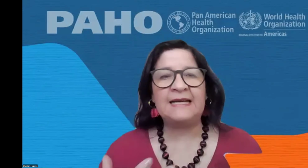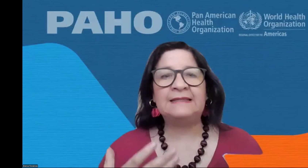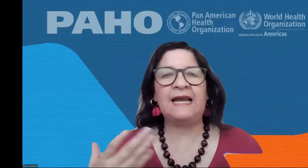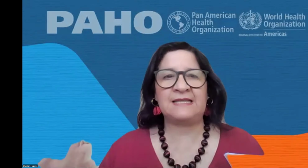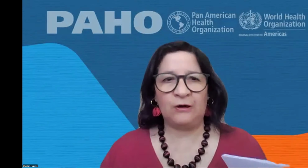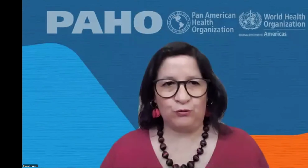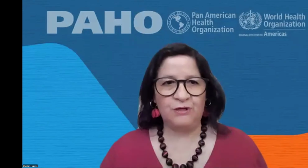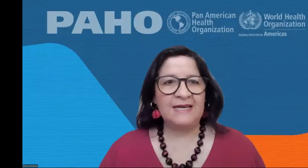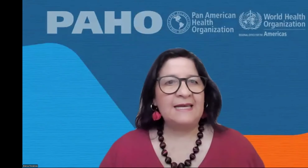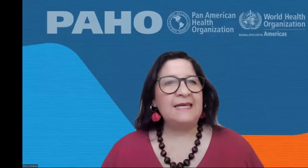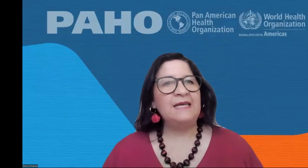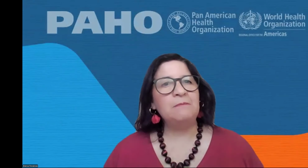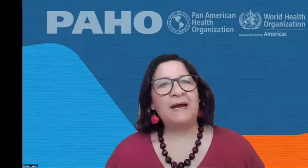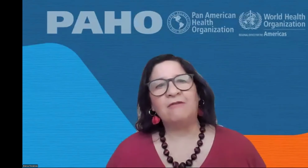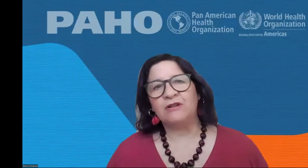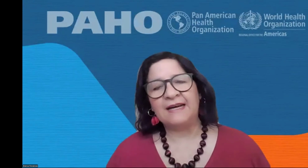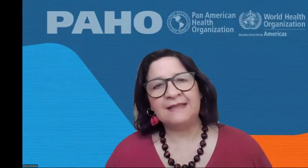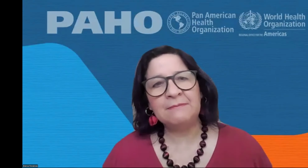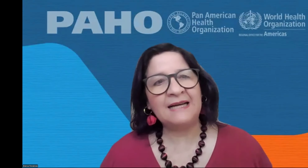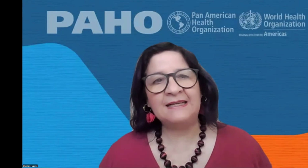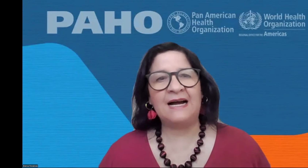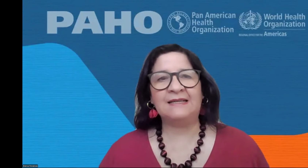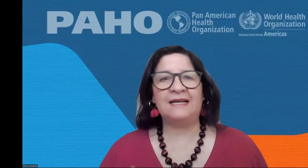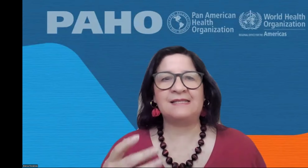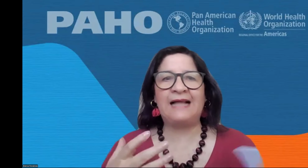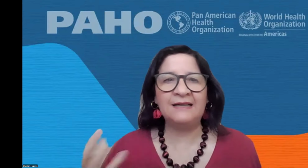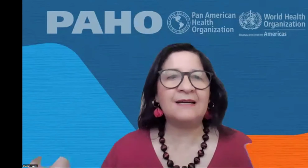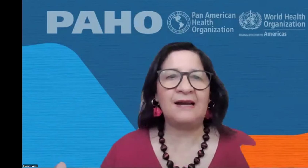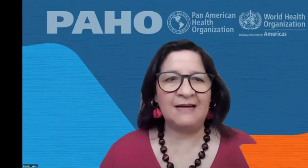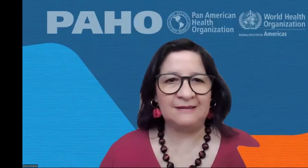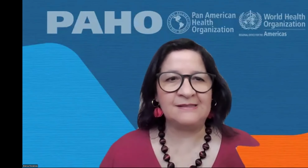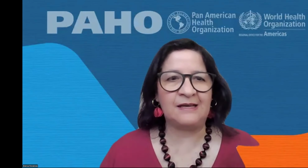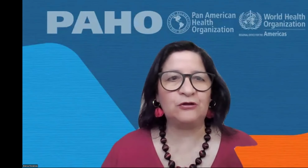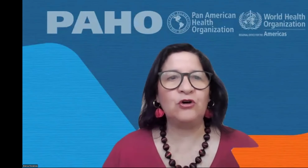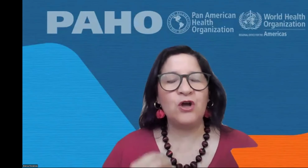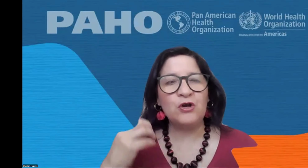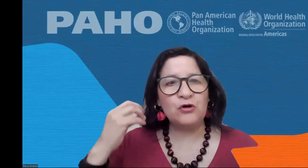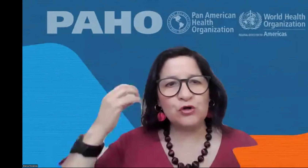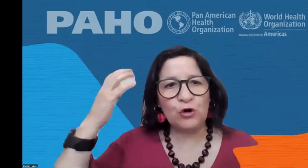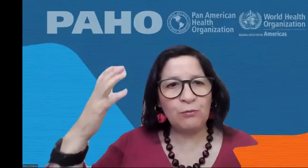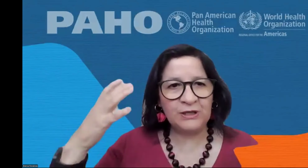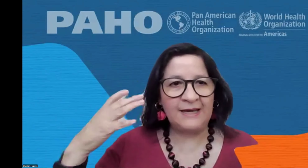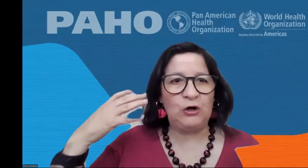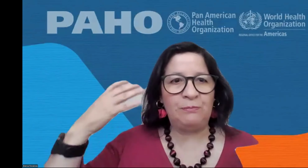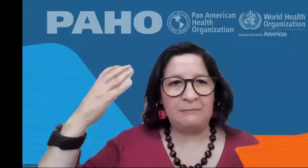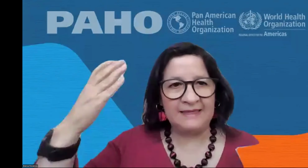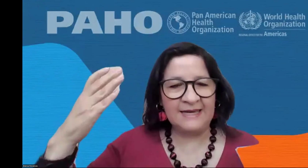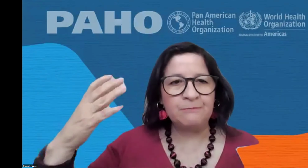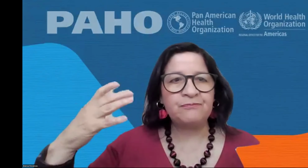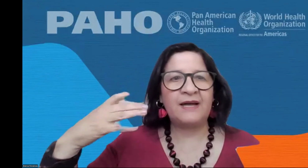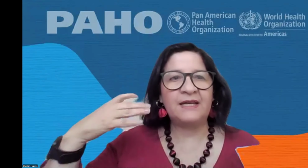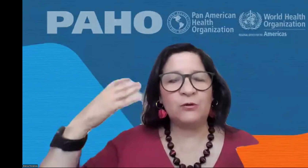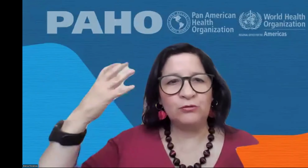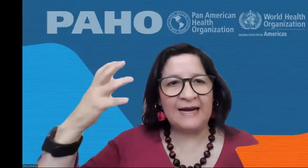profesionales trabalhistas, de la aqueles salud. que Y para abordar esta temos os temática que es tan profissionais da relevante, ¿cierto? saúde. E agora, No para solo falar porque nos sobre essa